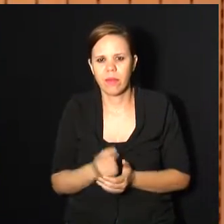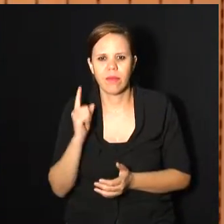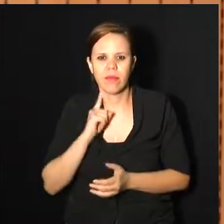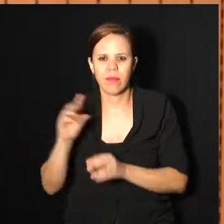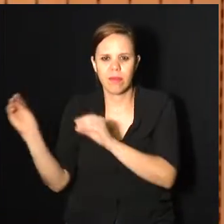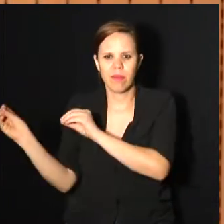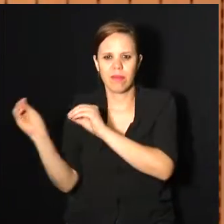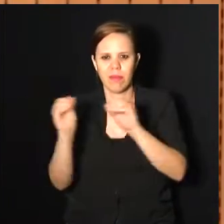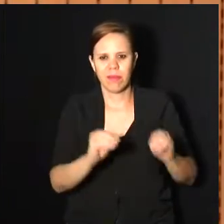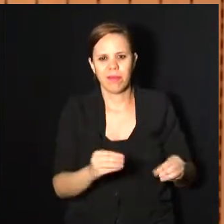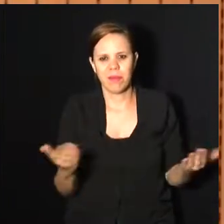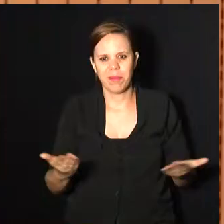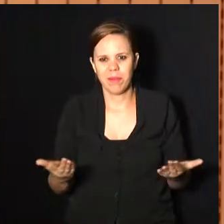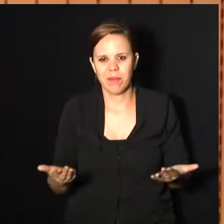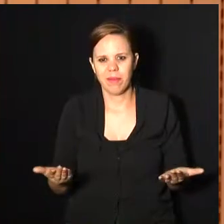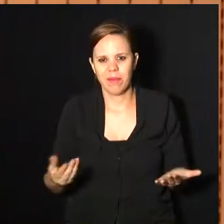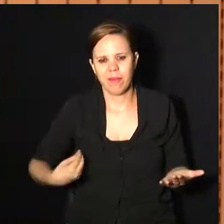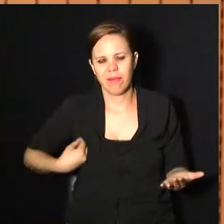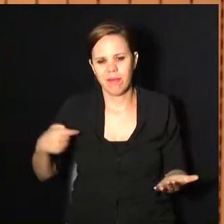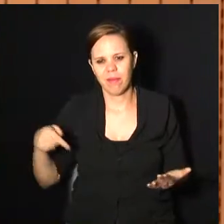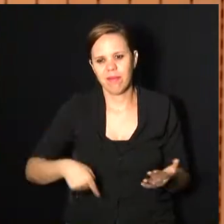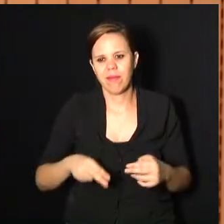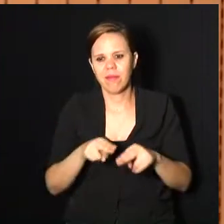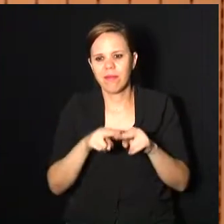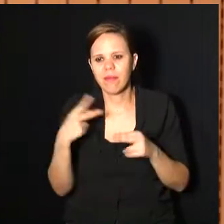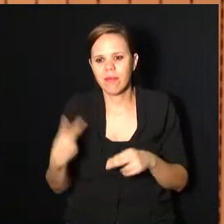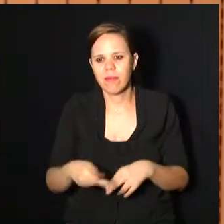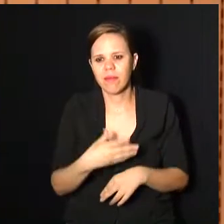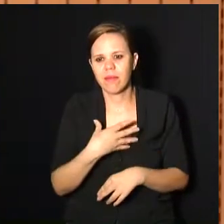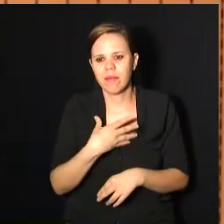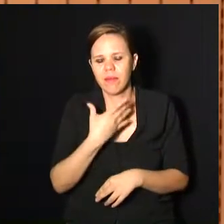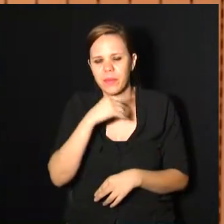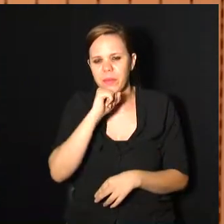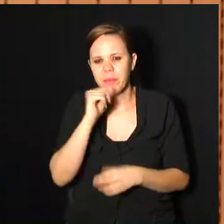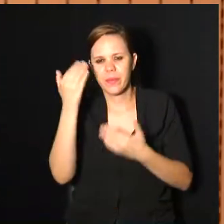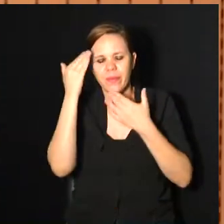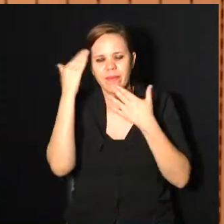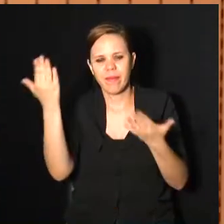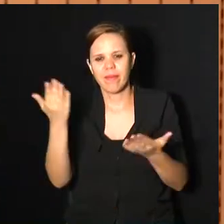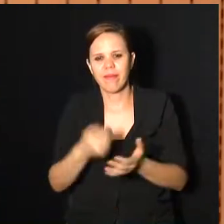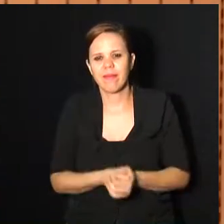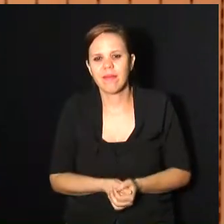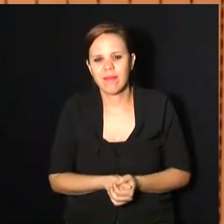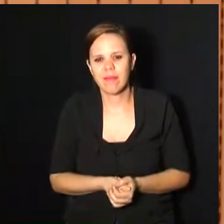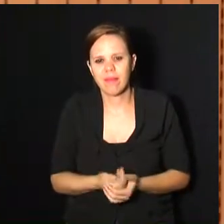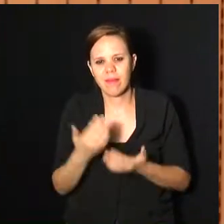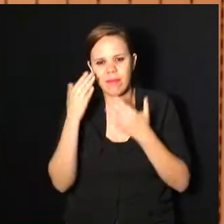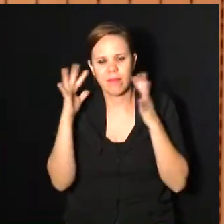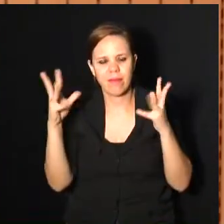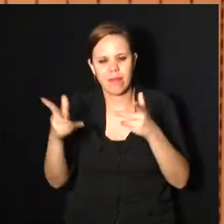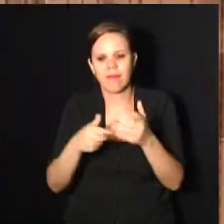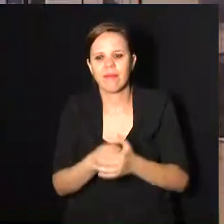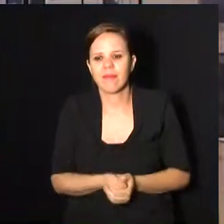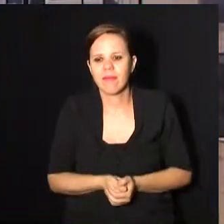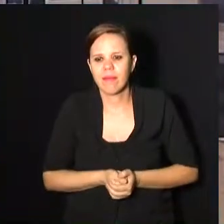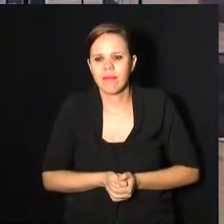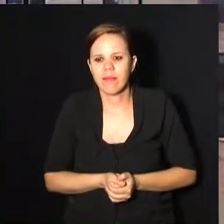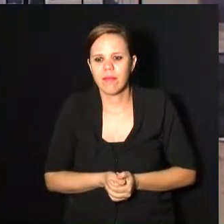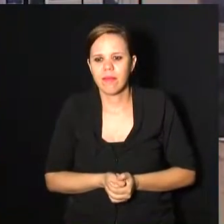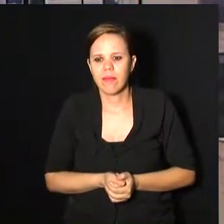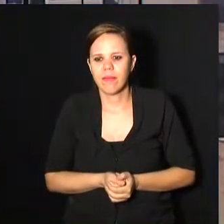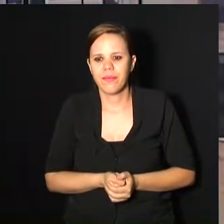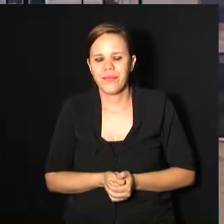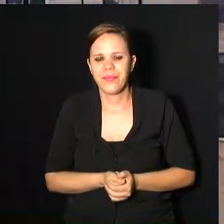Minas, e hoje eu estou aqui por conta dele. Então, muito obrigada, pai. Muito obrigada a todos.